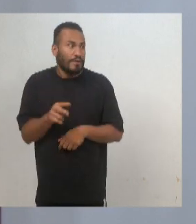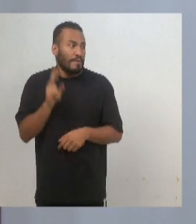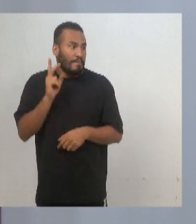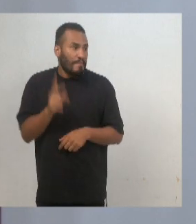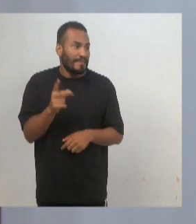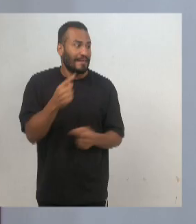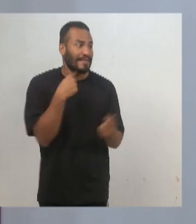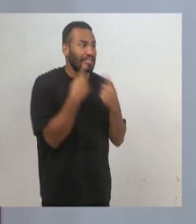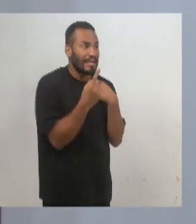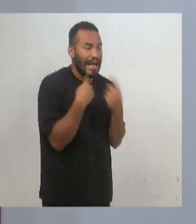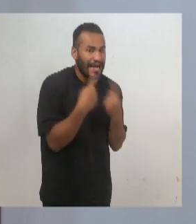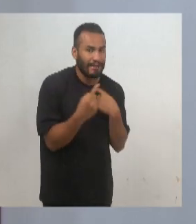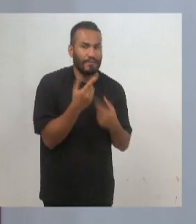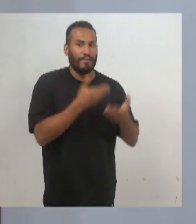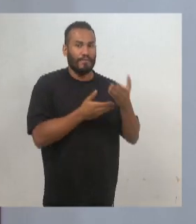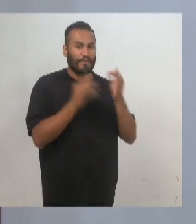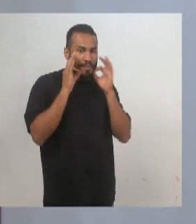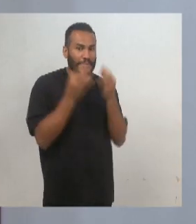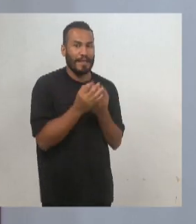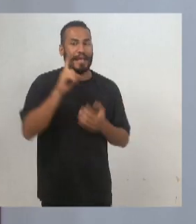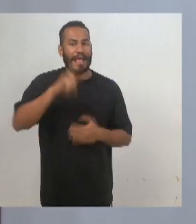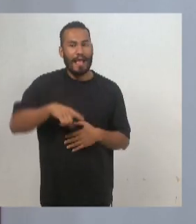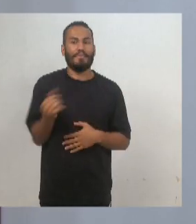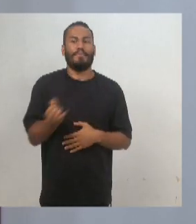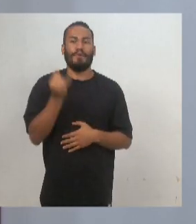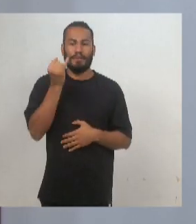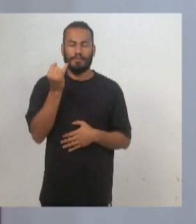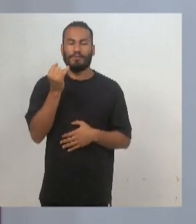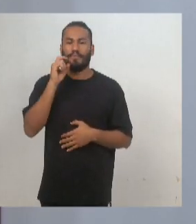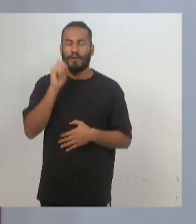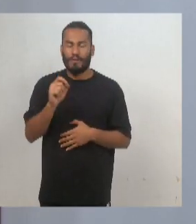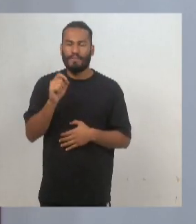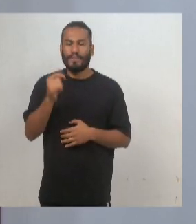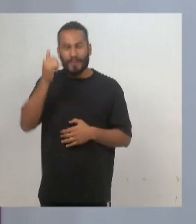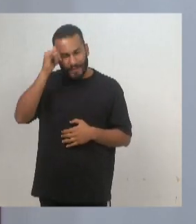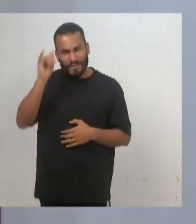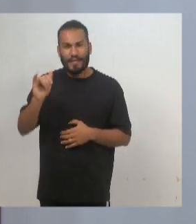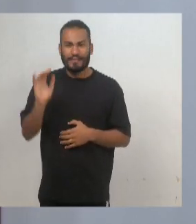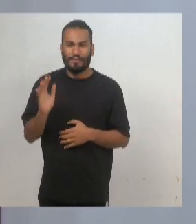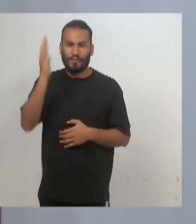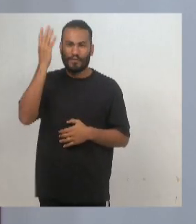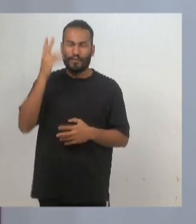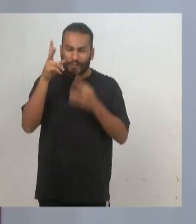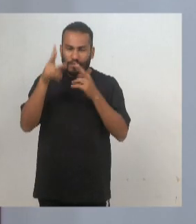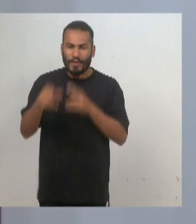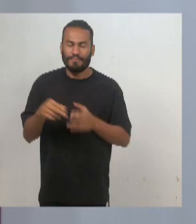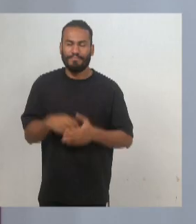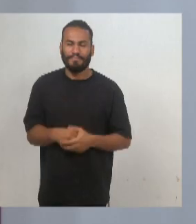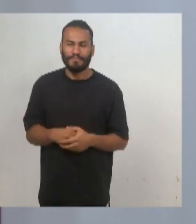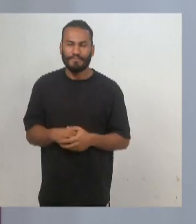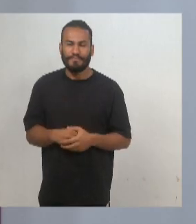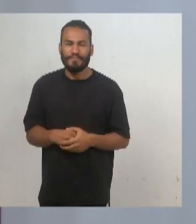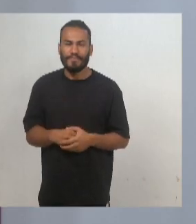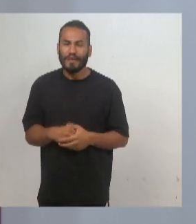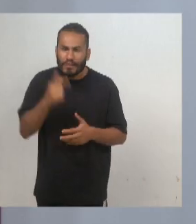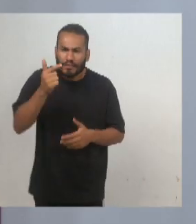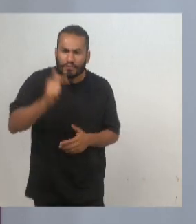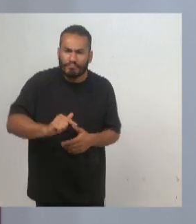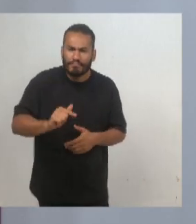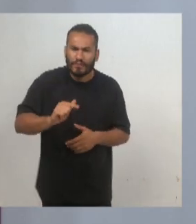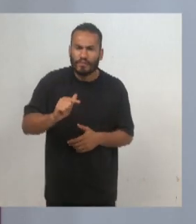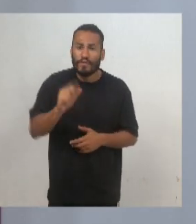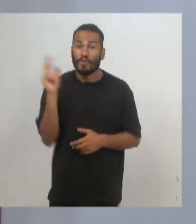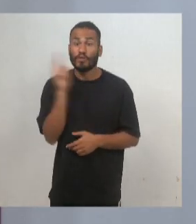Mantenham um diálogo entre a família. Isso é muito importante para evitar situações como essa. E mais do que isso,